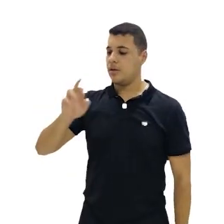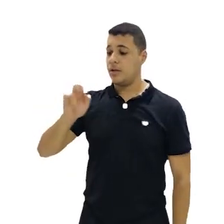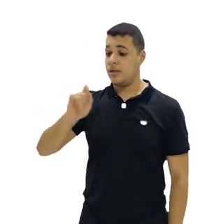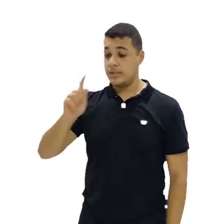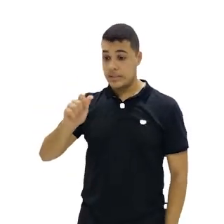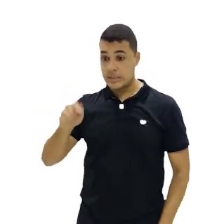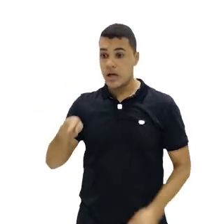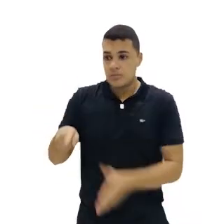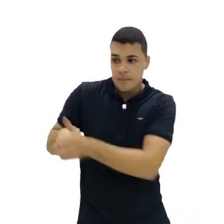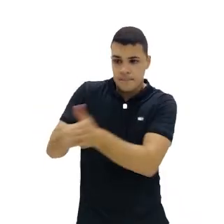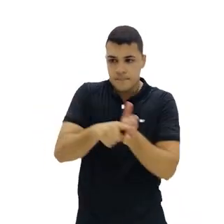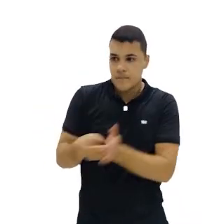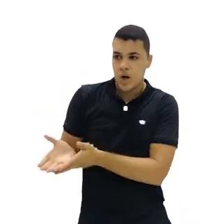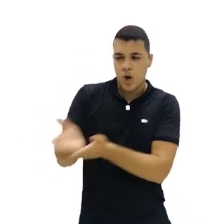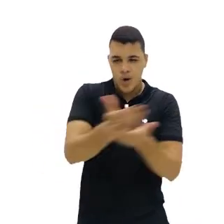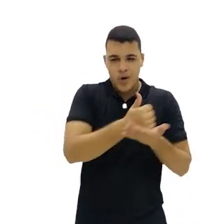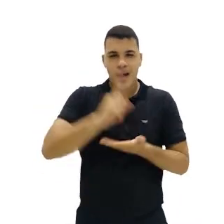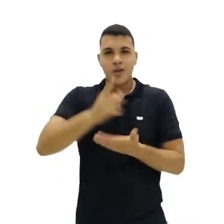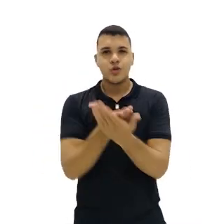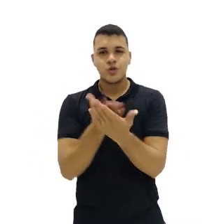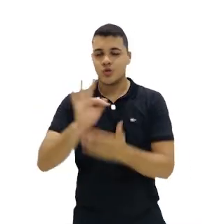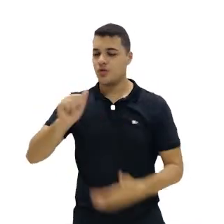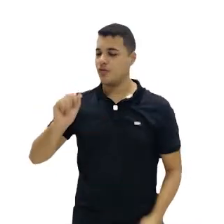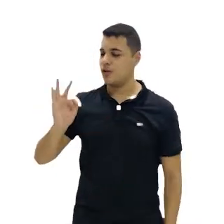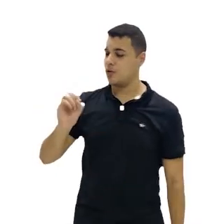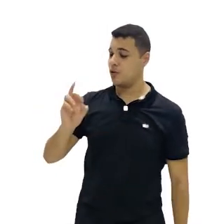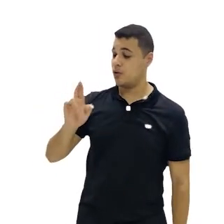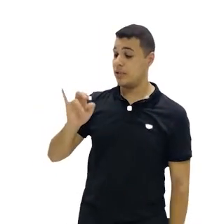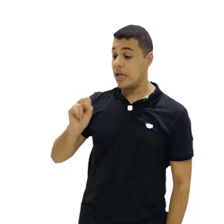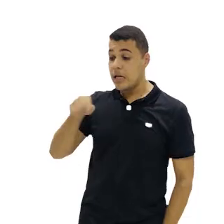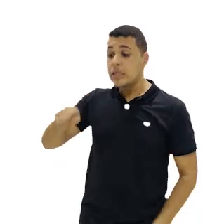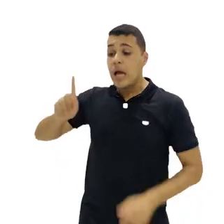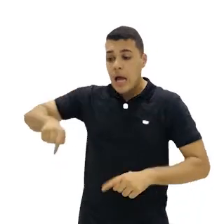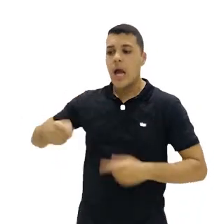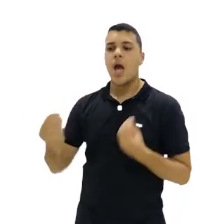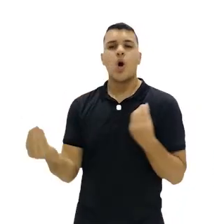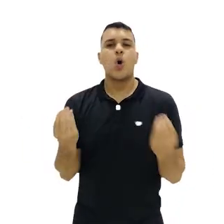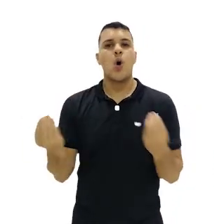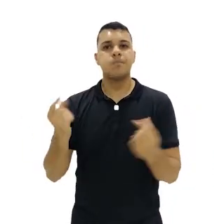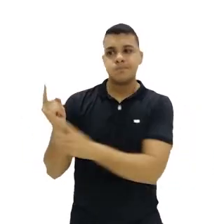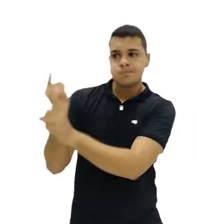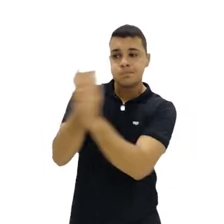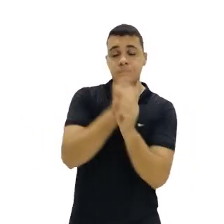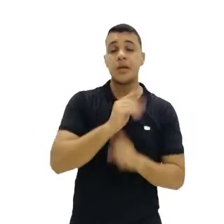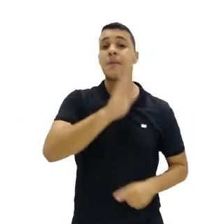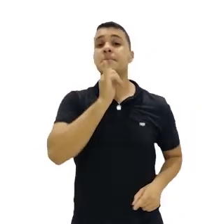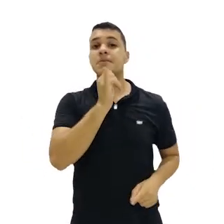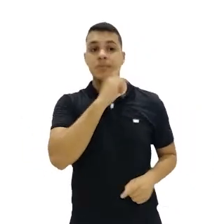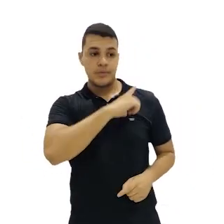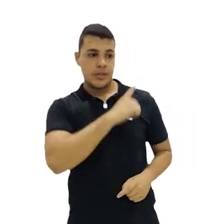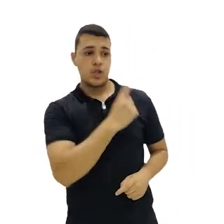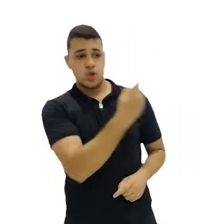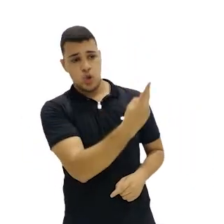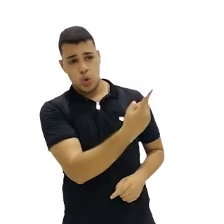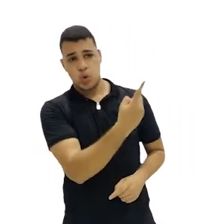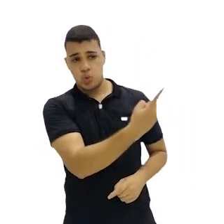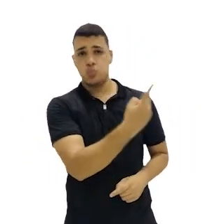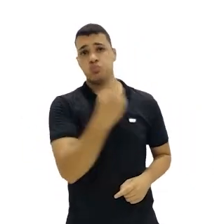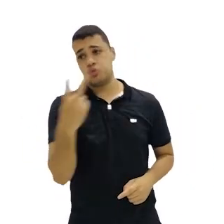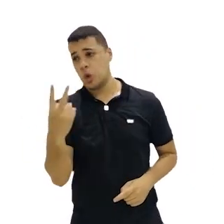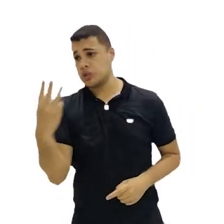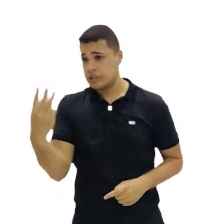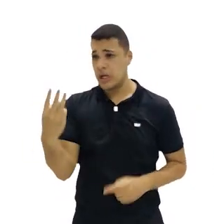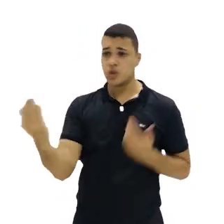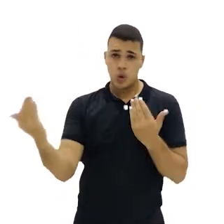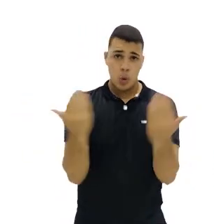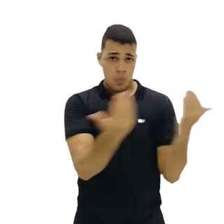que, ao invés de eu ter, por exemplo, 2 ou 3 tratamentos sendo comparados, a minha comparação se dá da seguinte maneira: eu tenho um